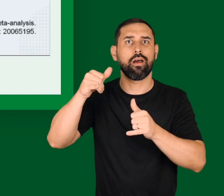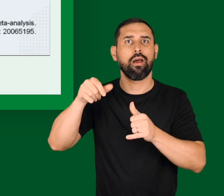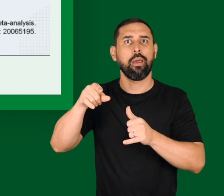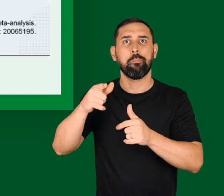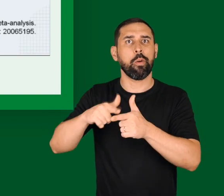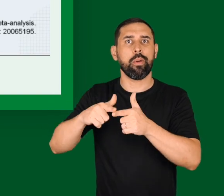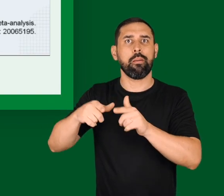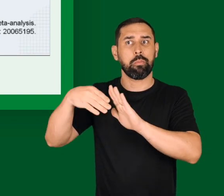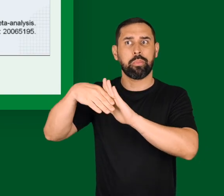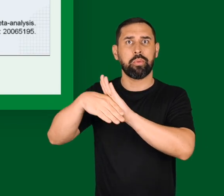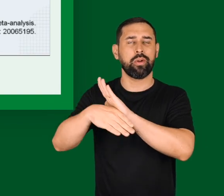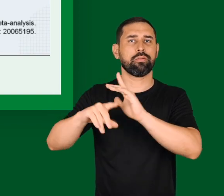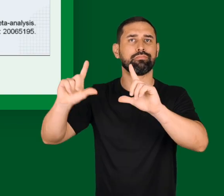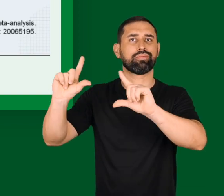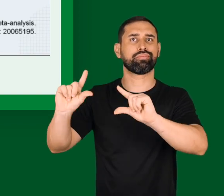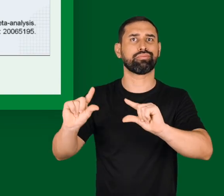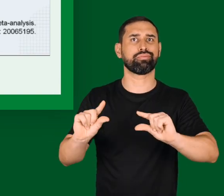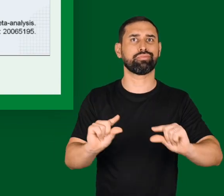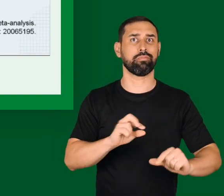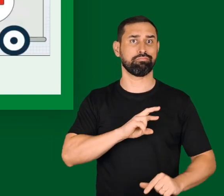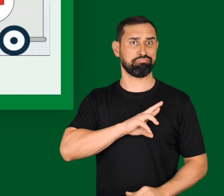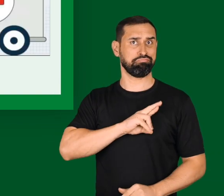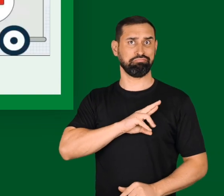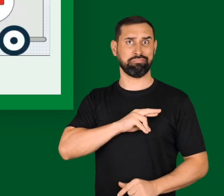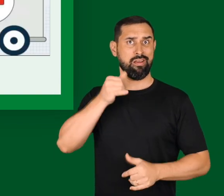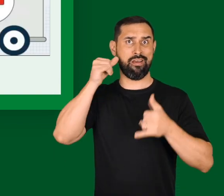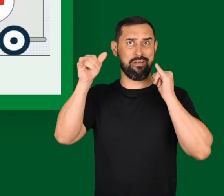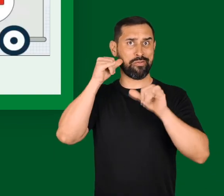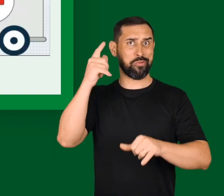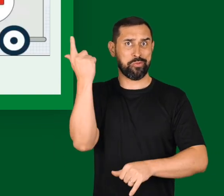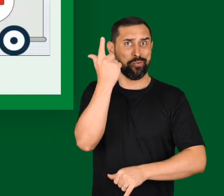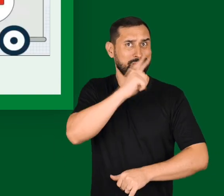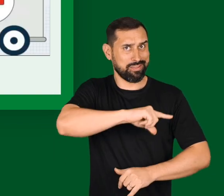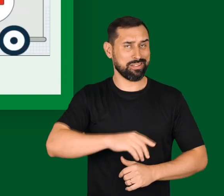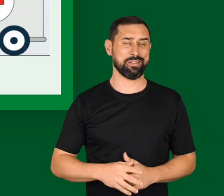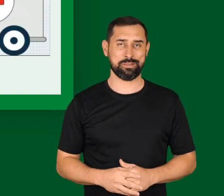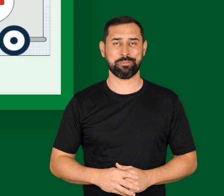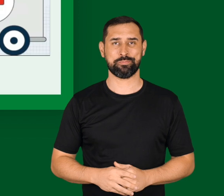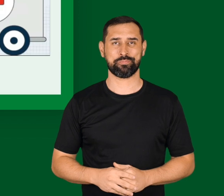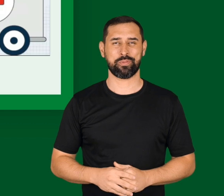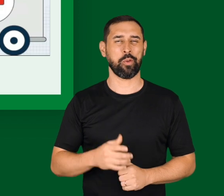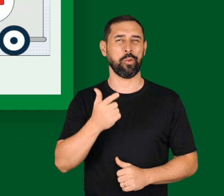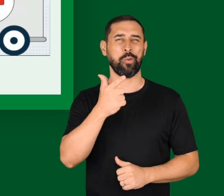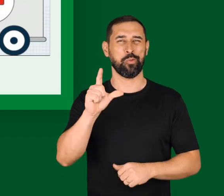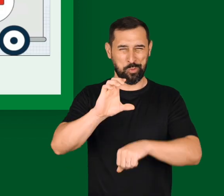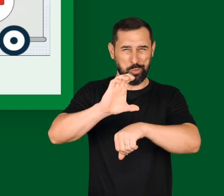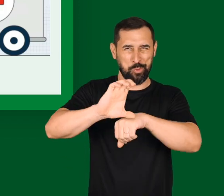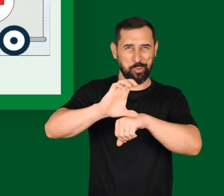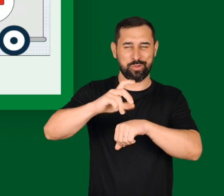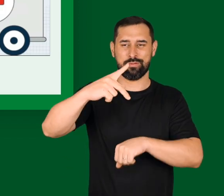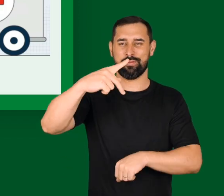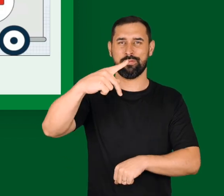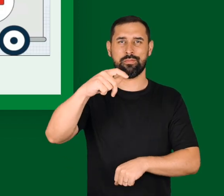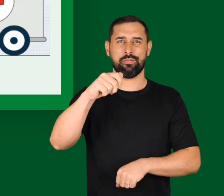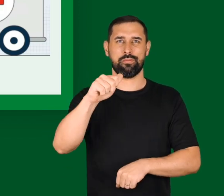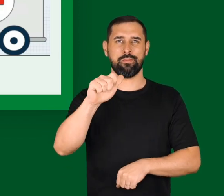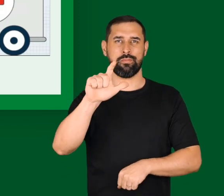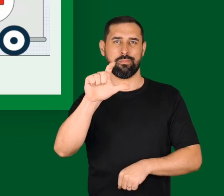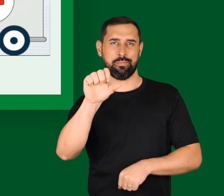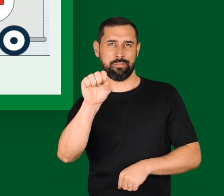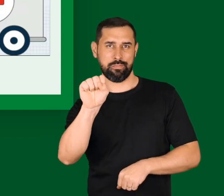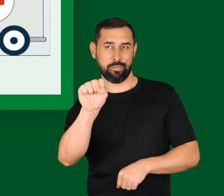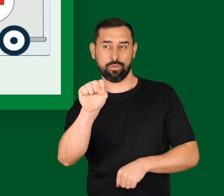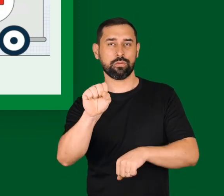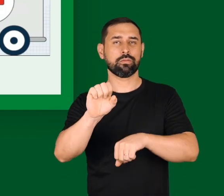essas crianças diminuíram quando elas evoluem para parada cardiorrespiratória, tá? Lembrar que o PAUS, ele vai